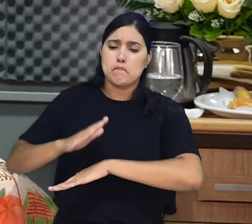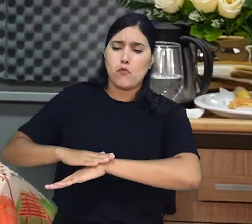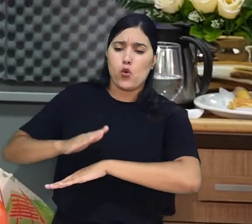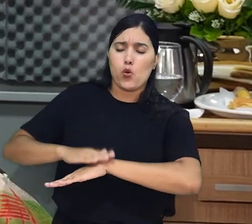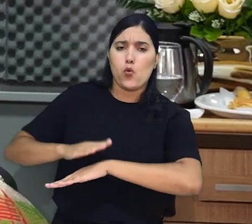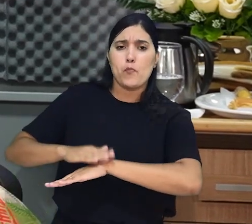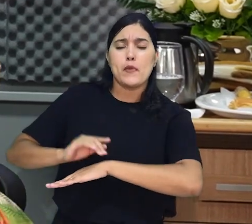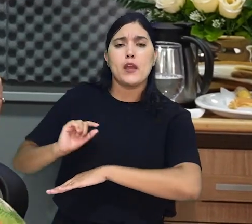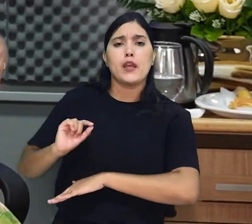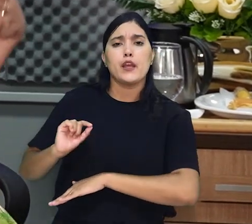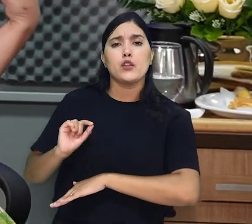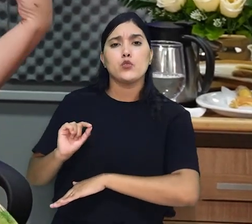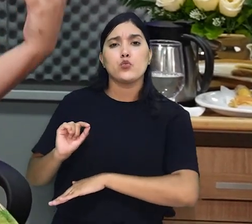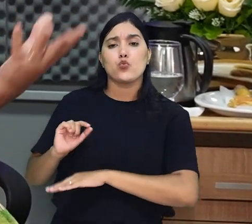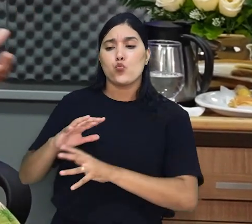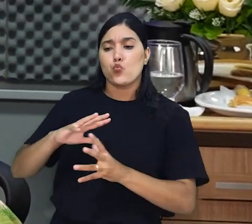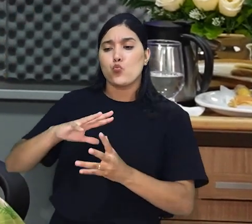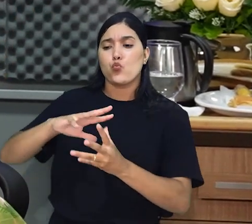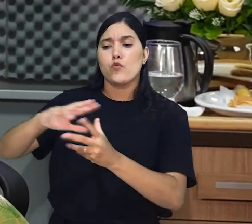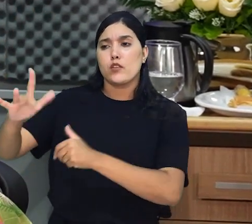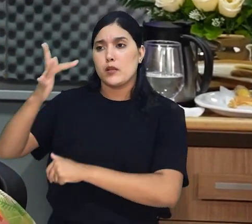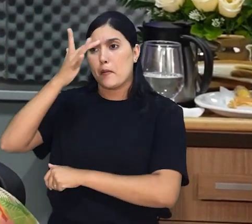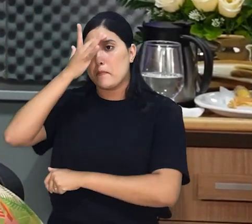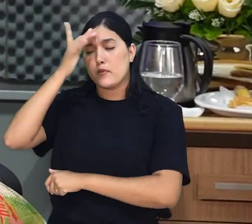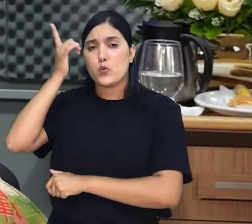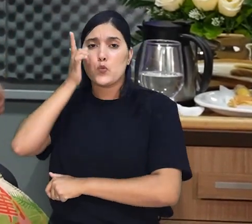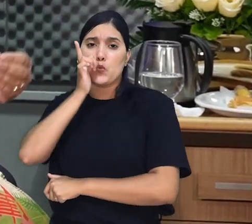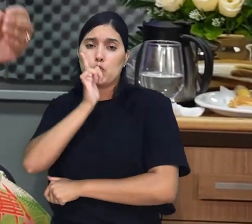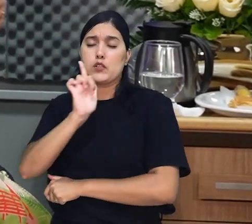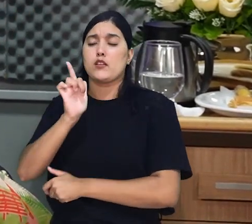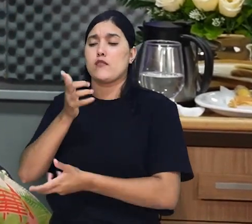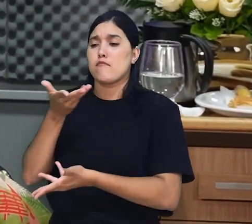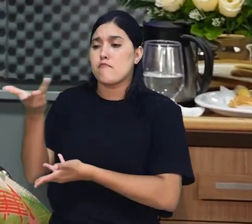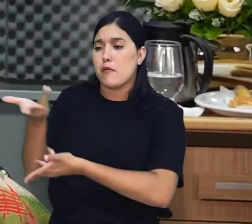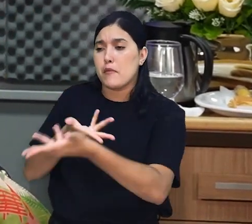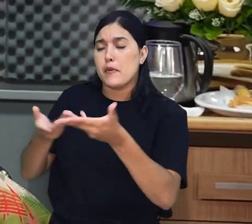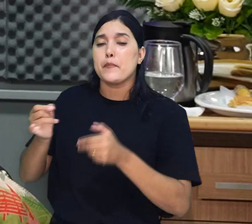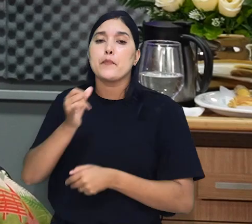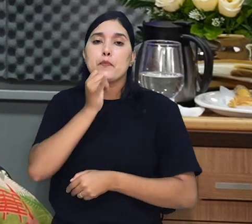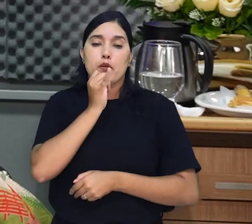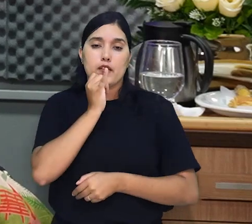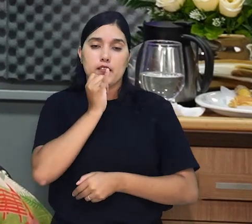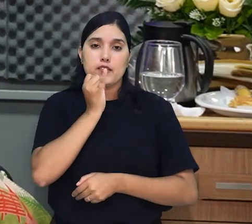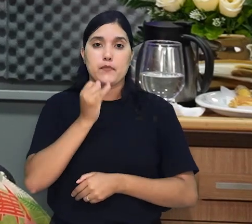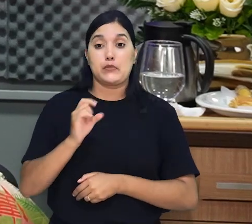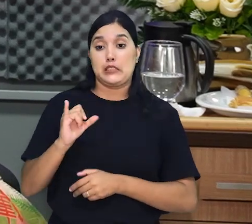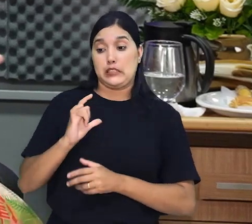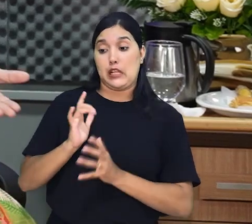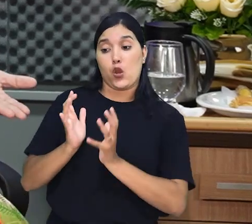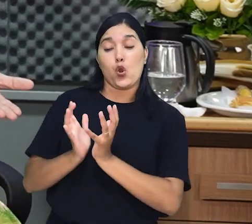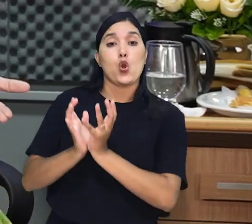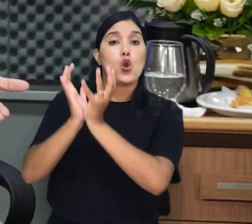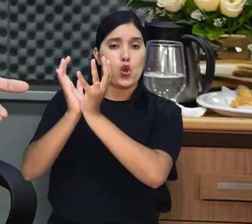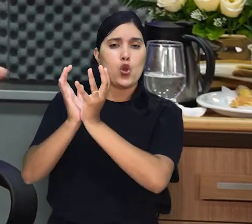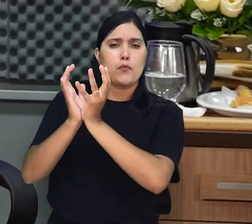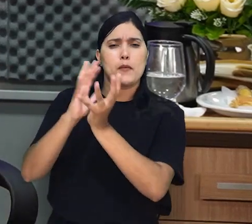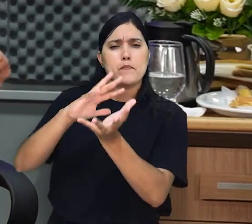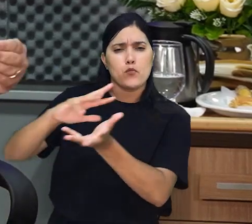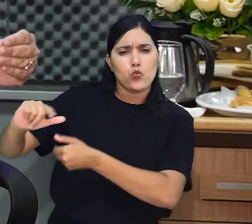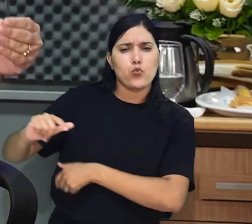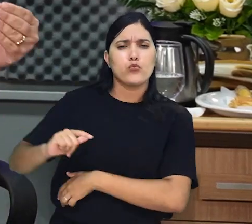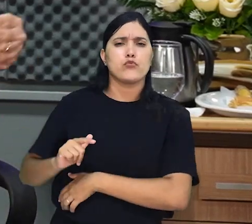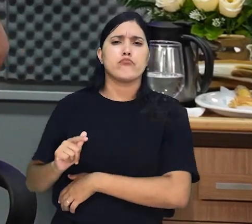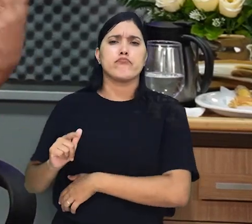considerado uma língua, mas também facilita quando se trata na questão universal para as pessoas puderem falar. Como, por exemplo,